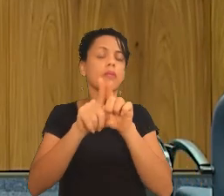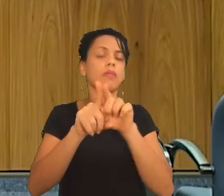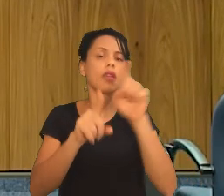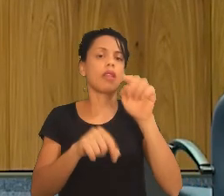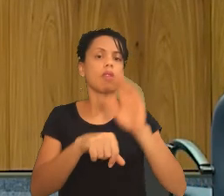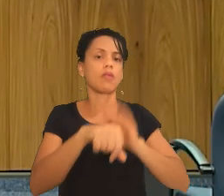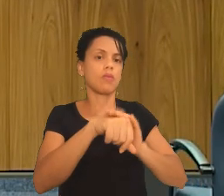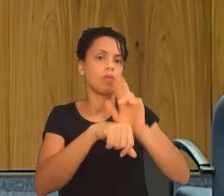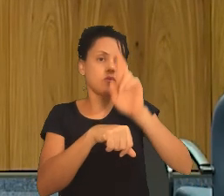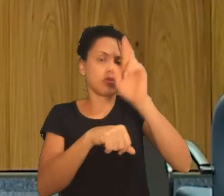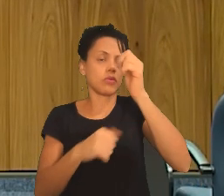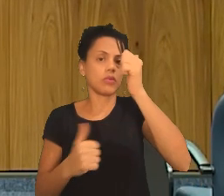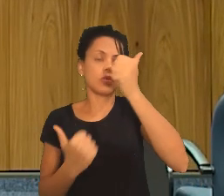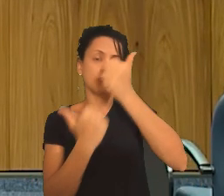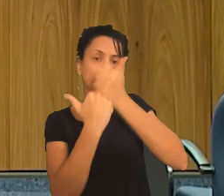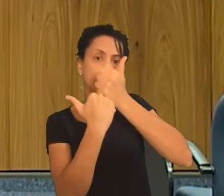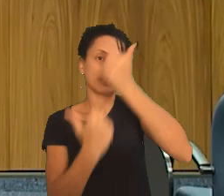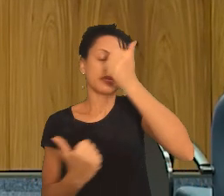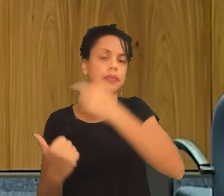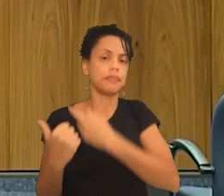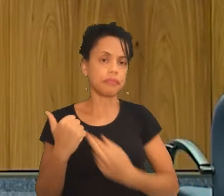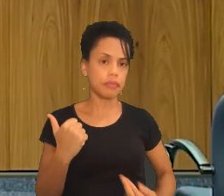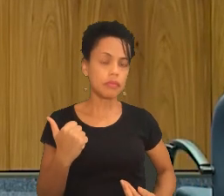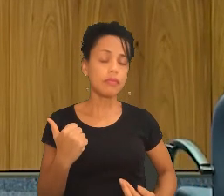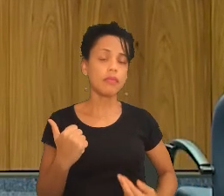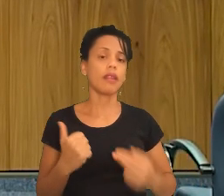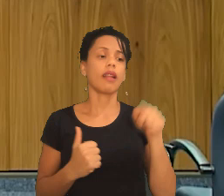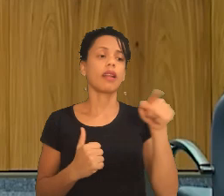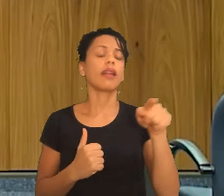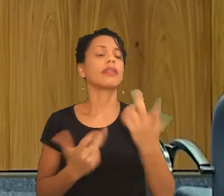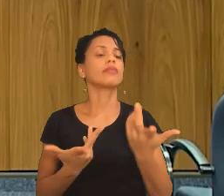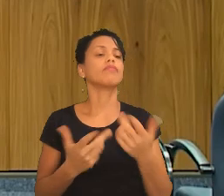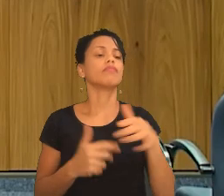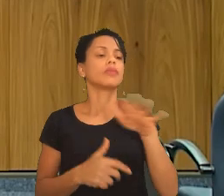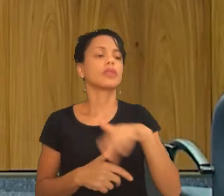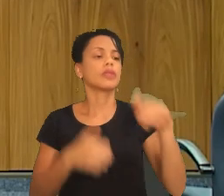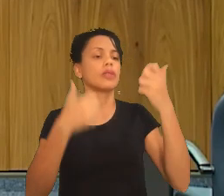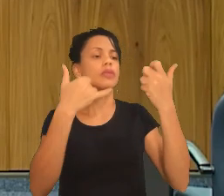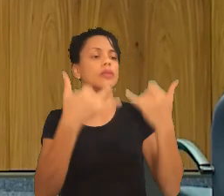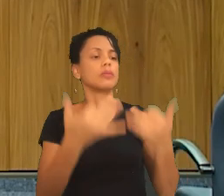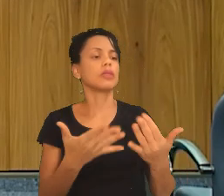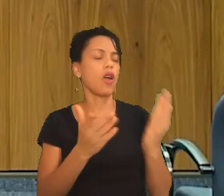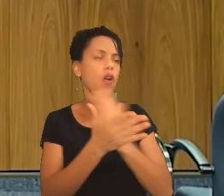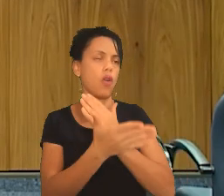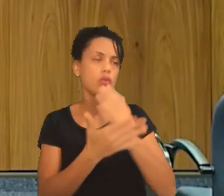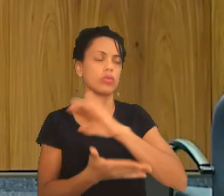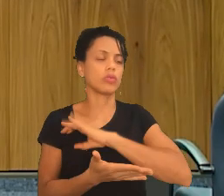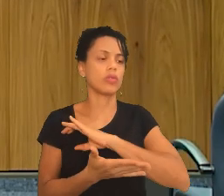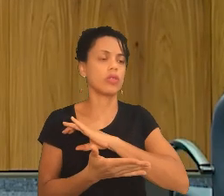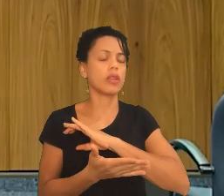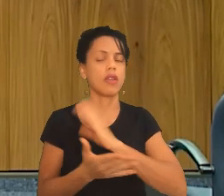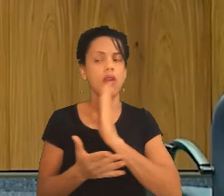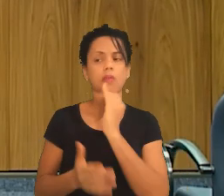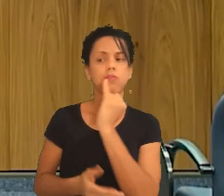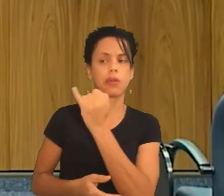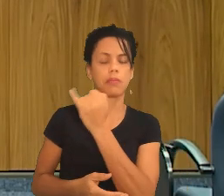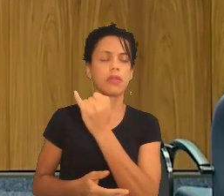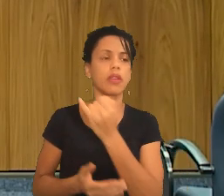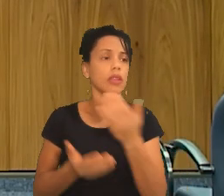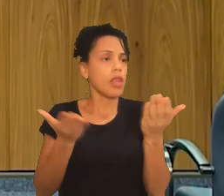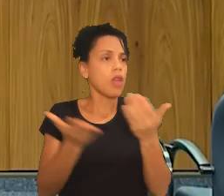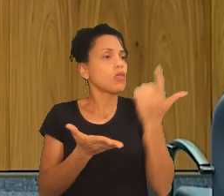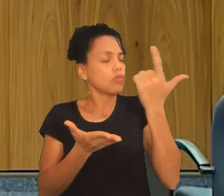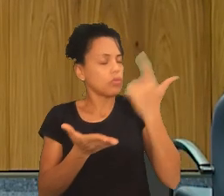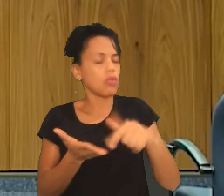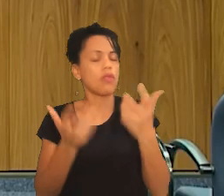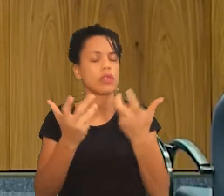E naquela ocasião eu falei que, e aí junto com outros colegas, e queria repetir aqui para vocês, como